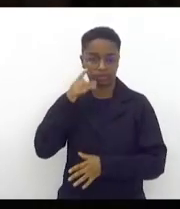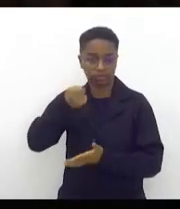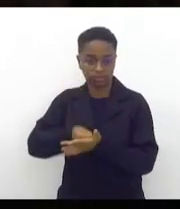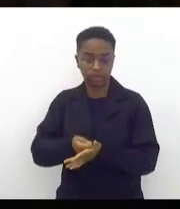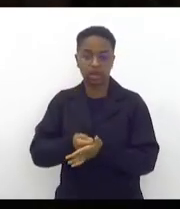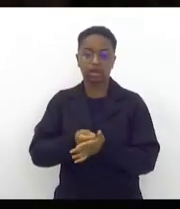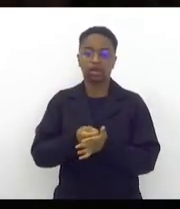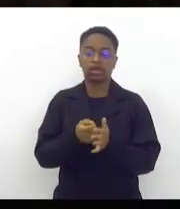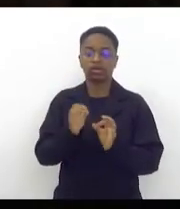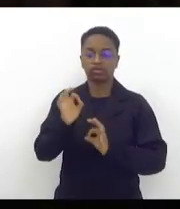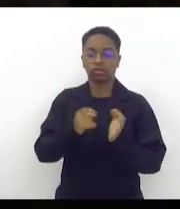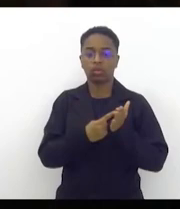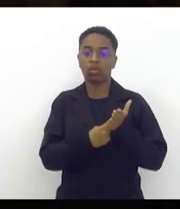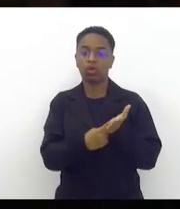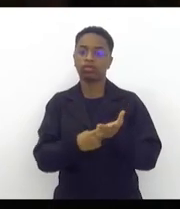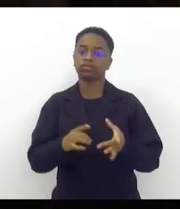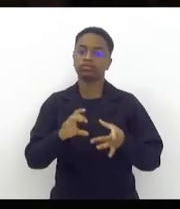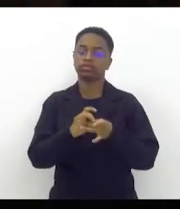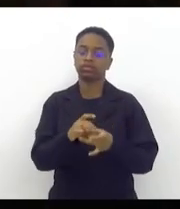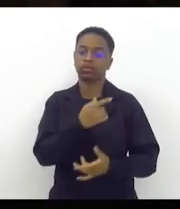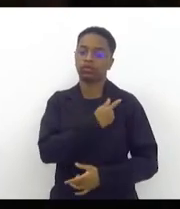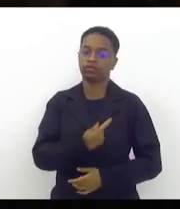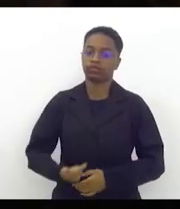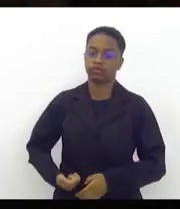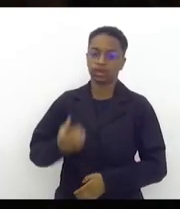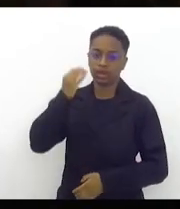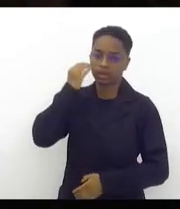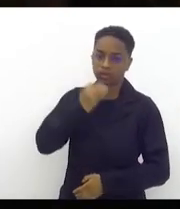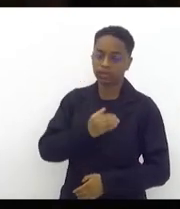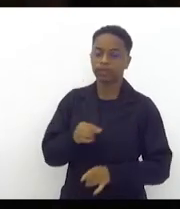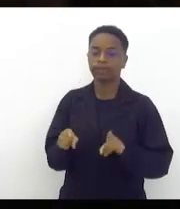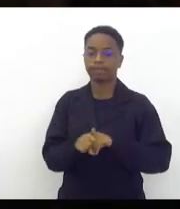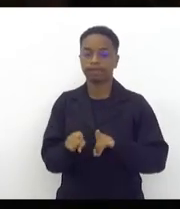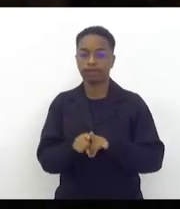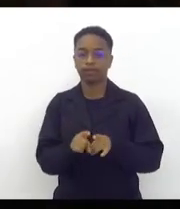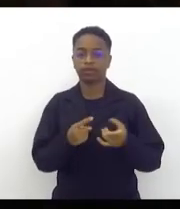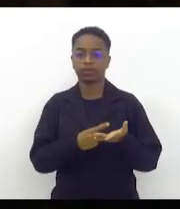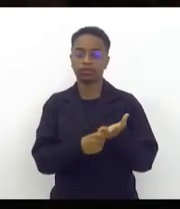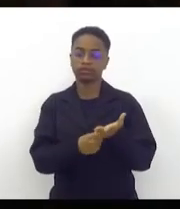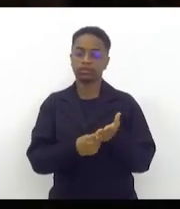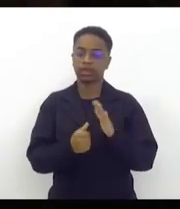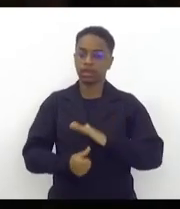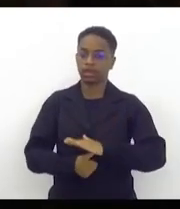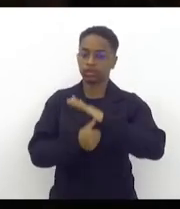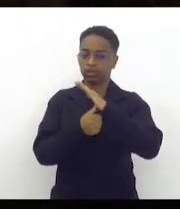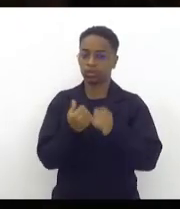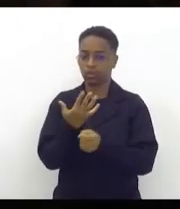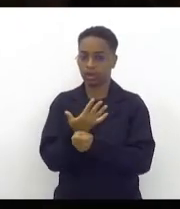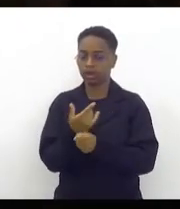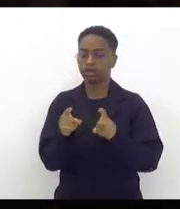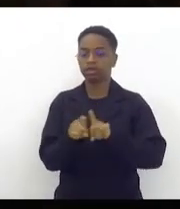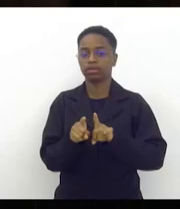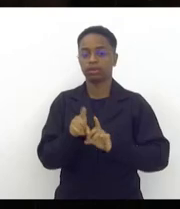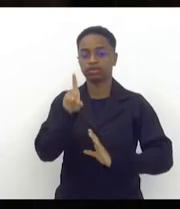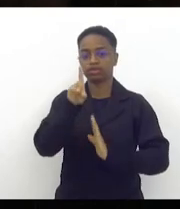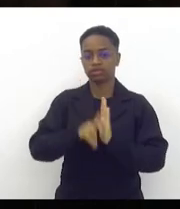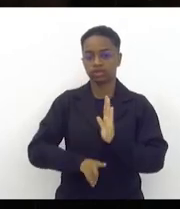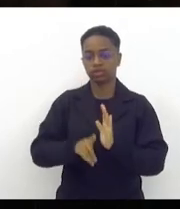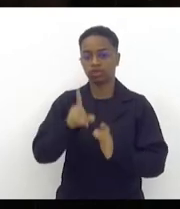devidamente combinada com o governador Cláudio Castro, combinada com o reitor da UERJ, com o diretor do